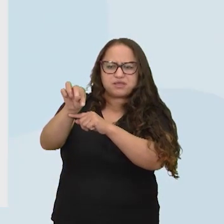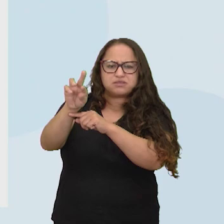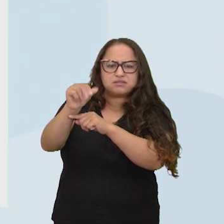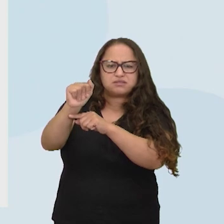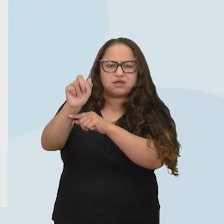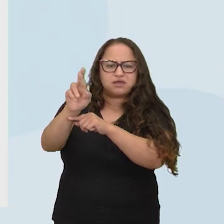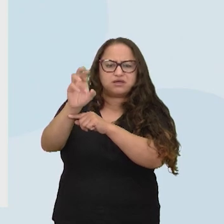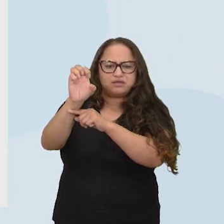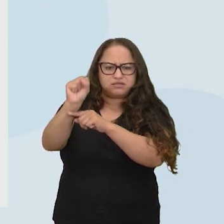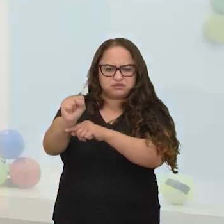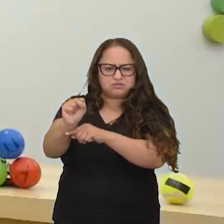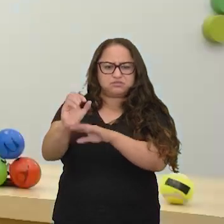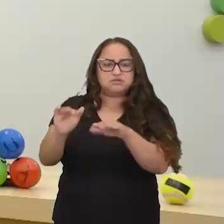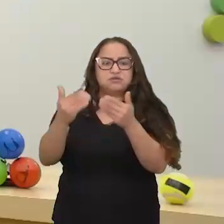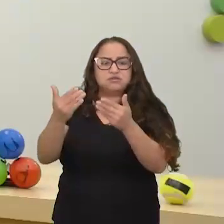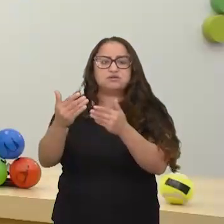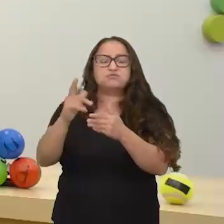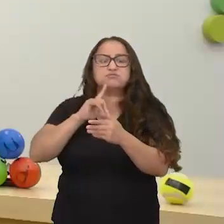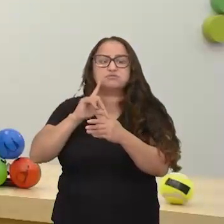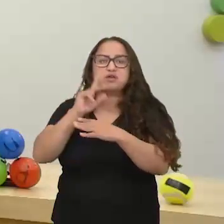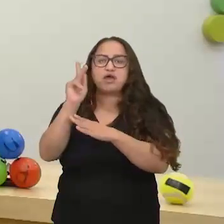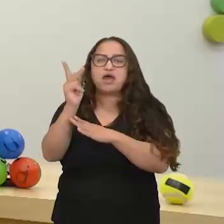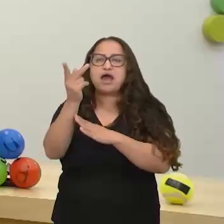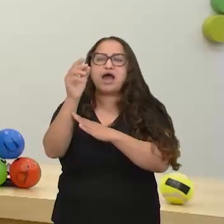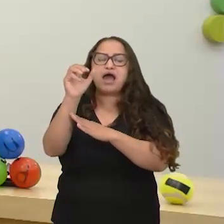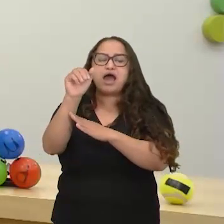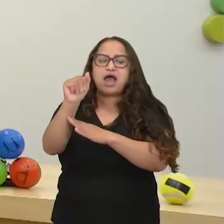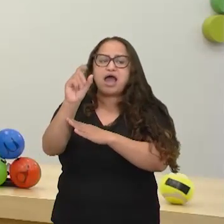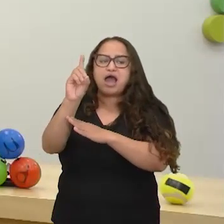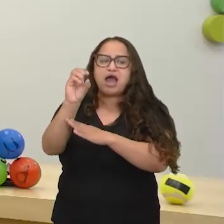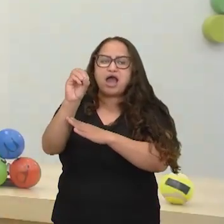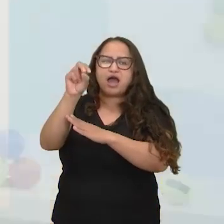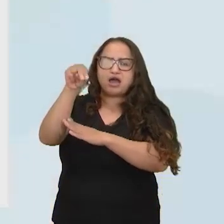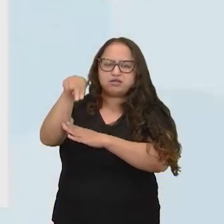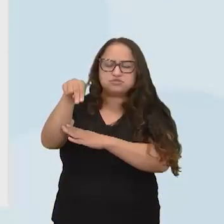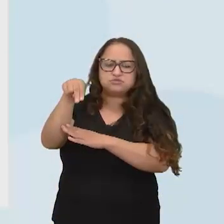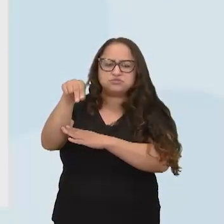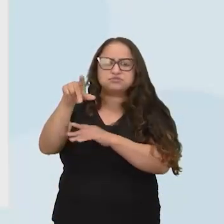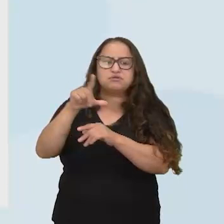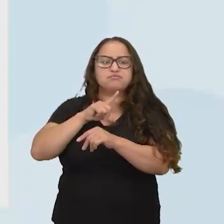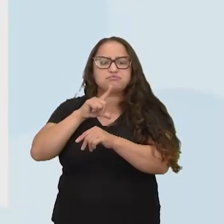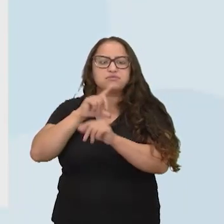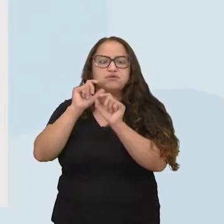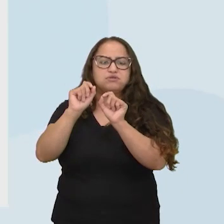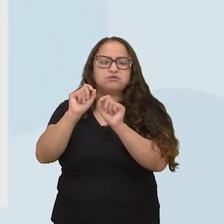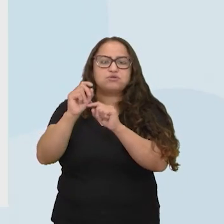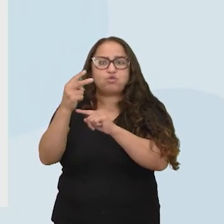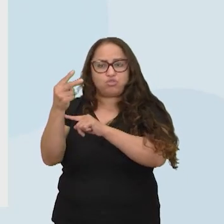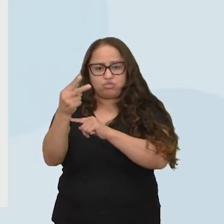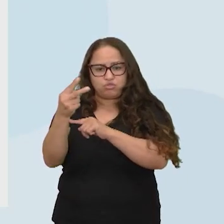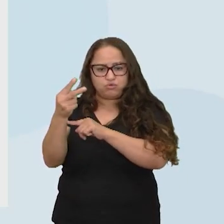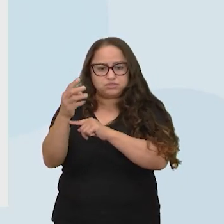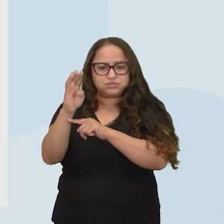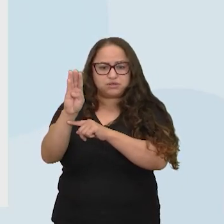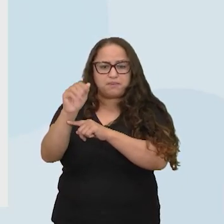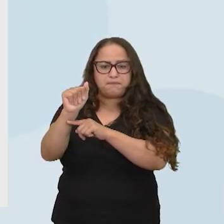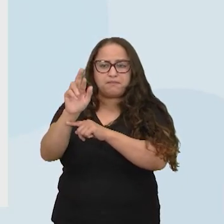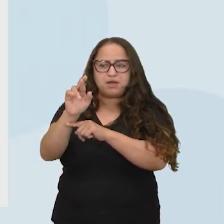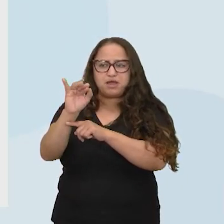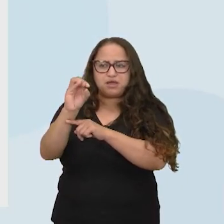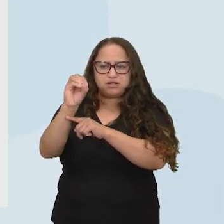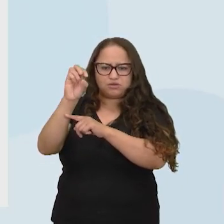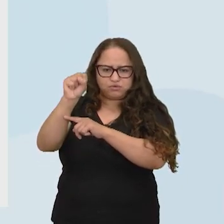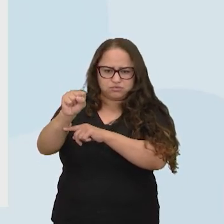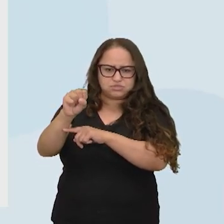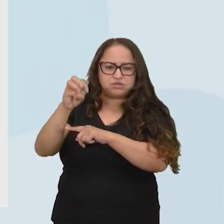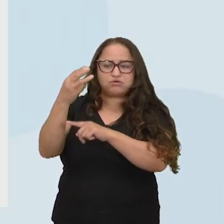E aí você tem as partículas, os hadrons. Então o que acontece, pessoal? Os hadrons são 2. Você tem os bárions,